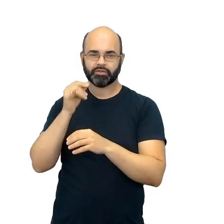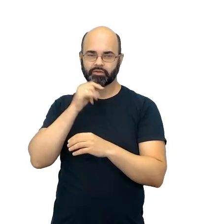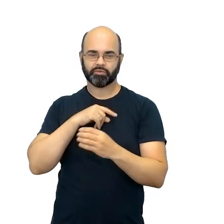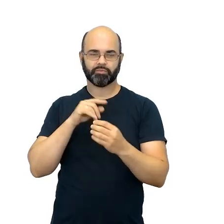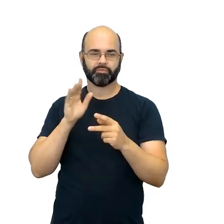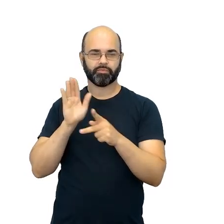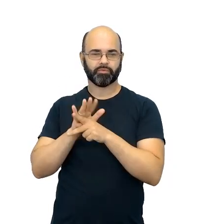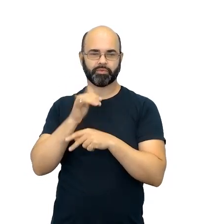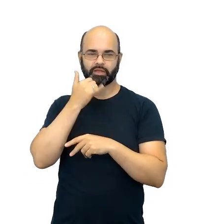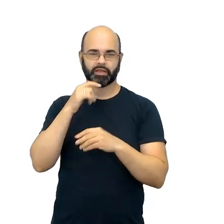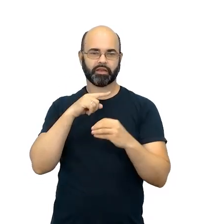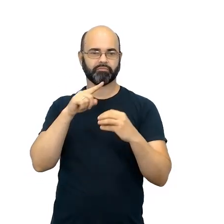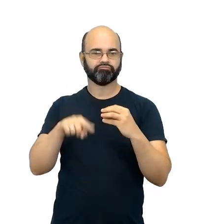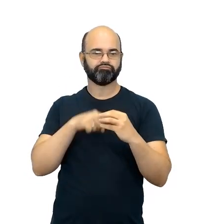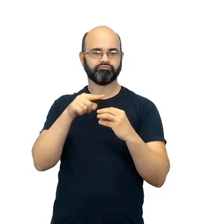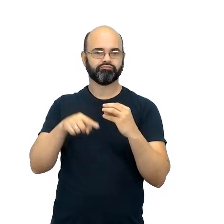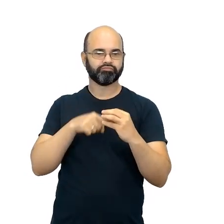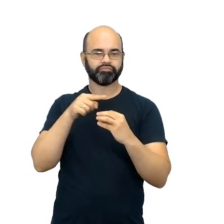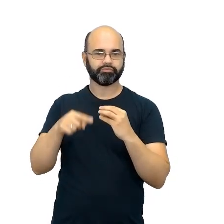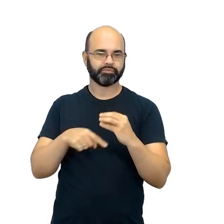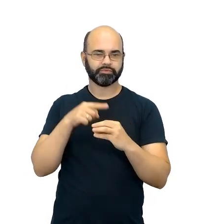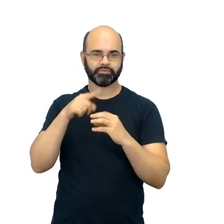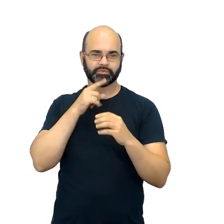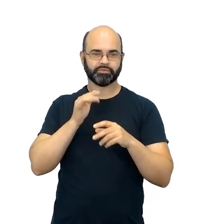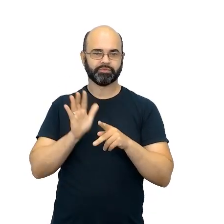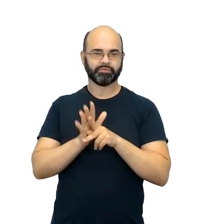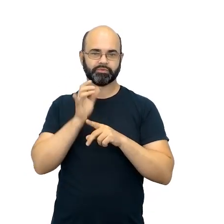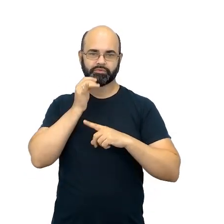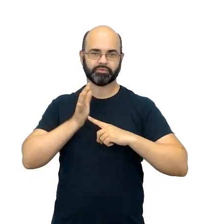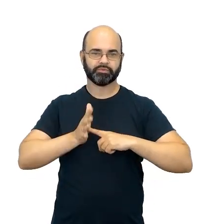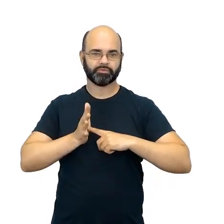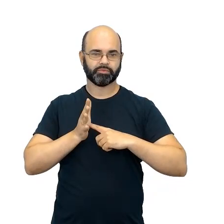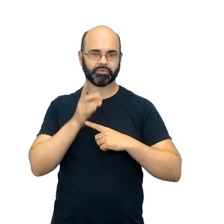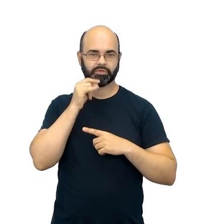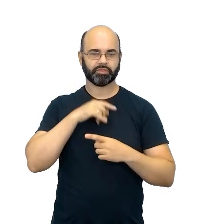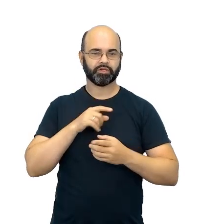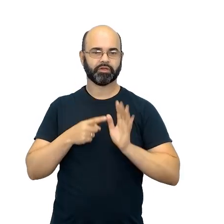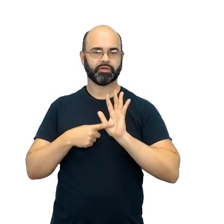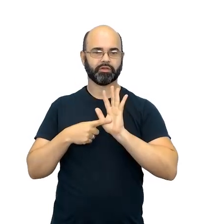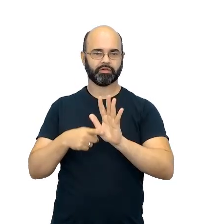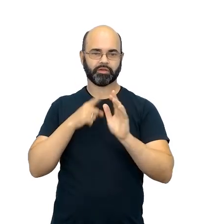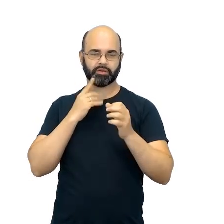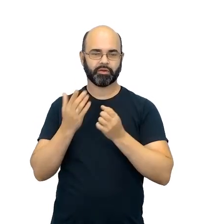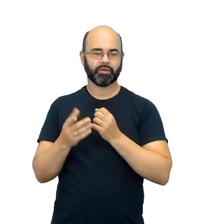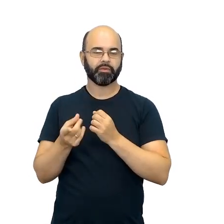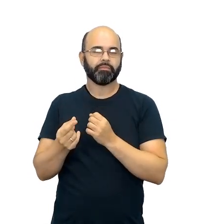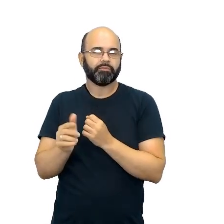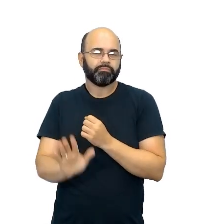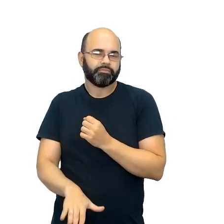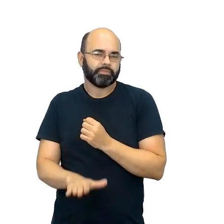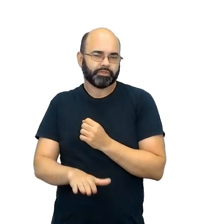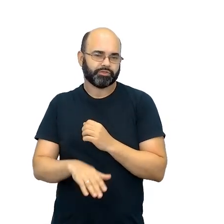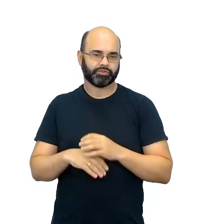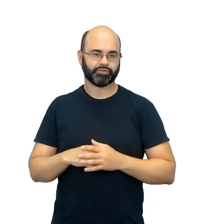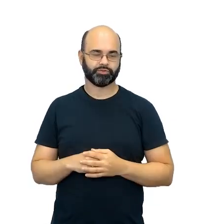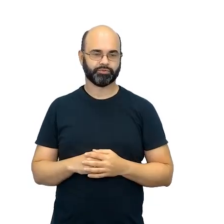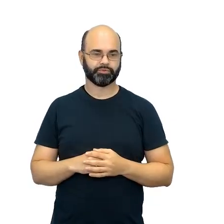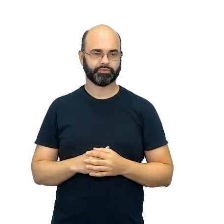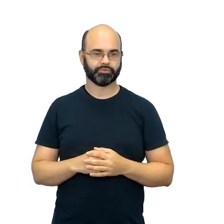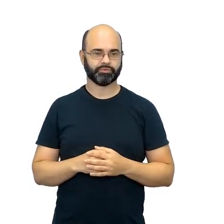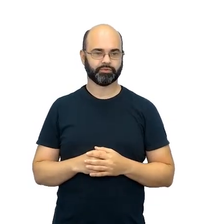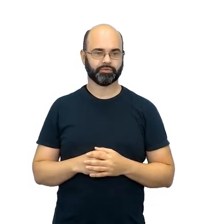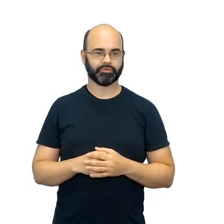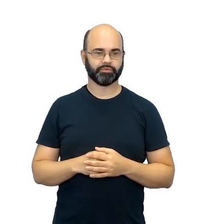física, chamado Uma abordagem prática para o ensino de eletromagnetismo usando motor de indução de baixo custo. É um artigo que traz